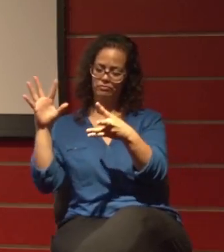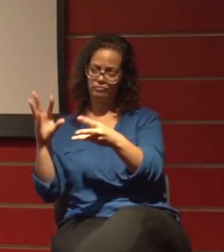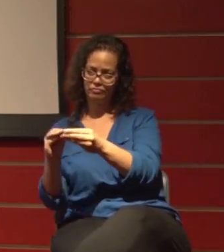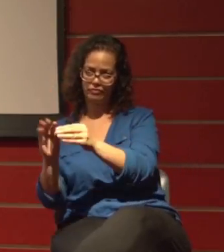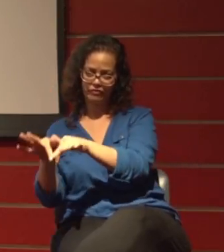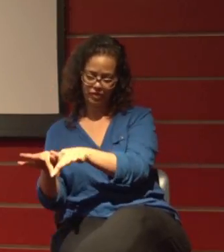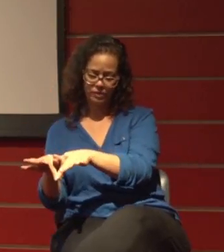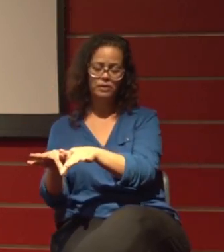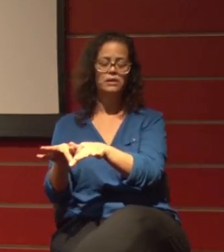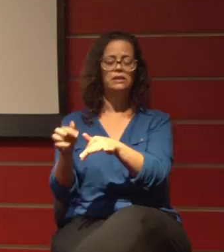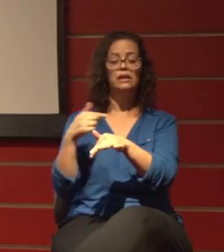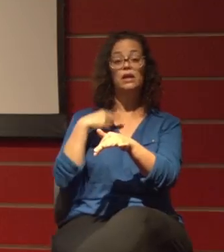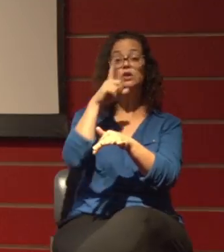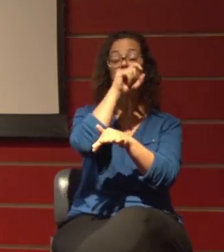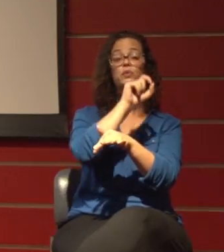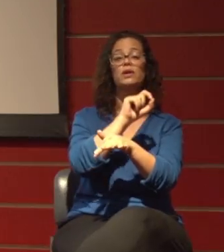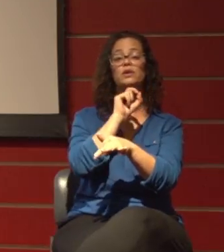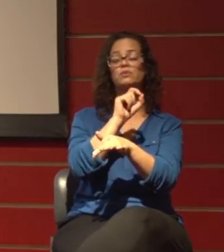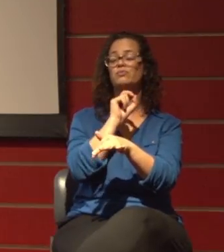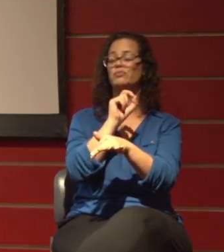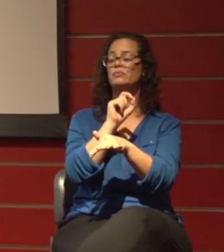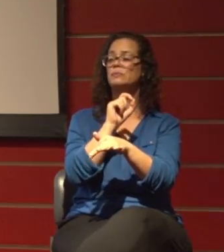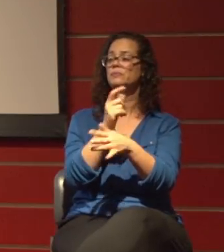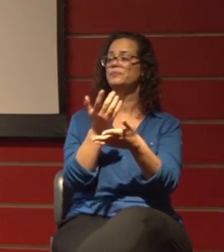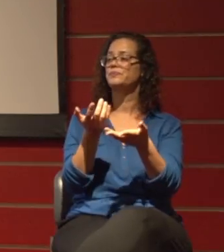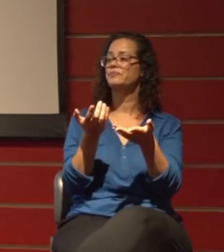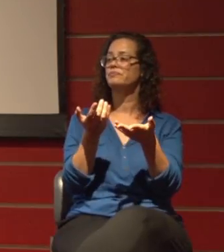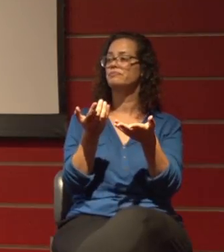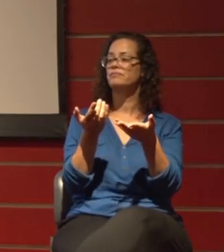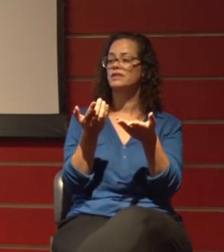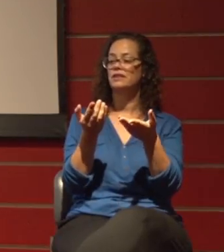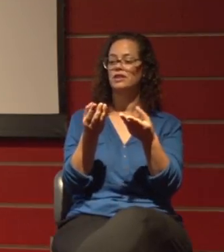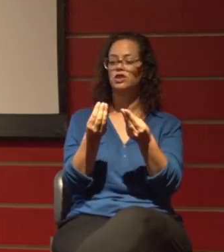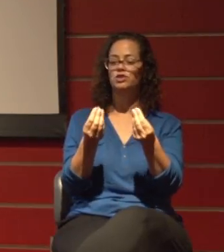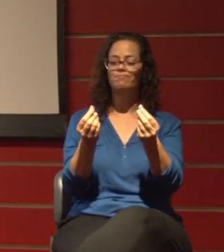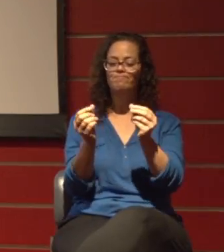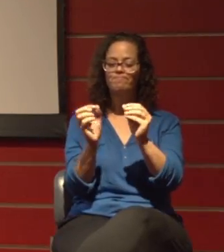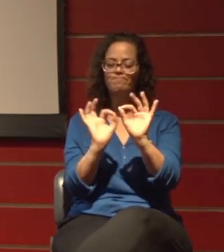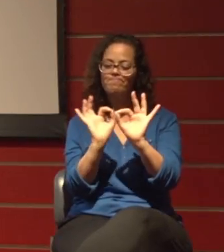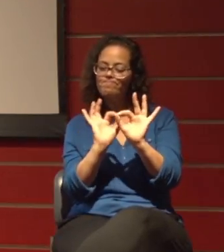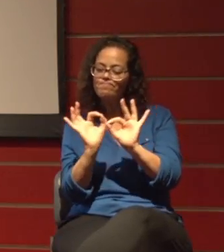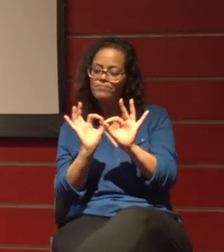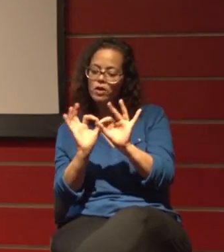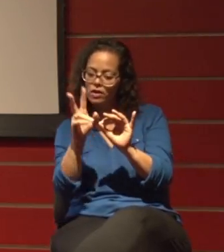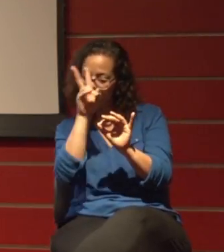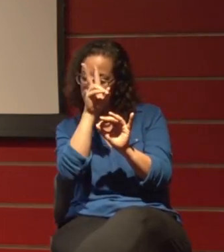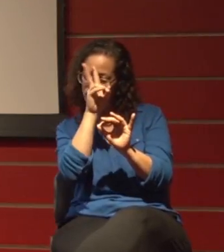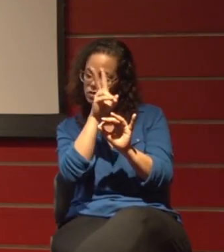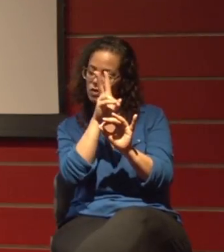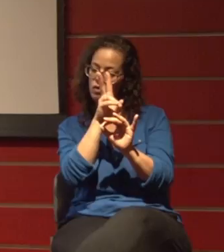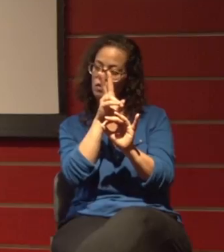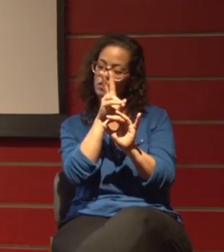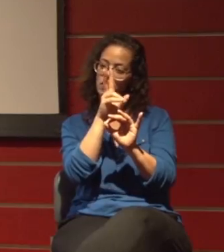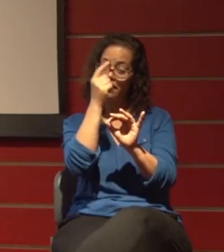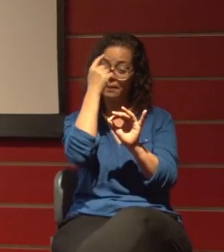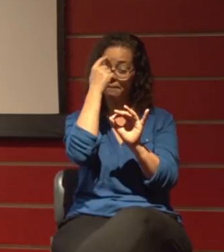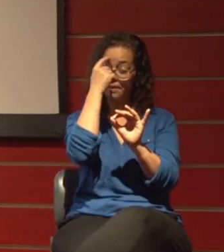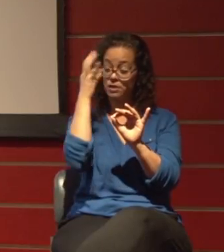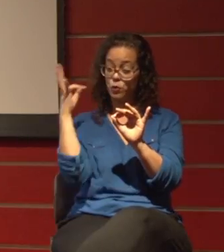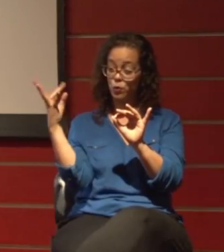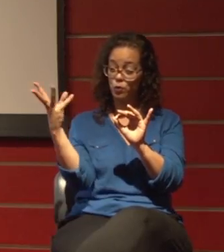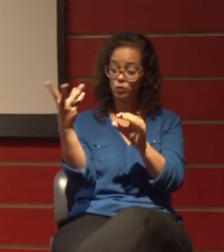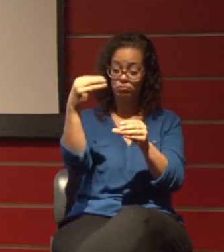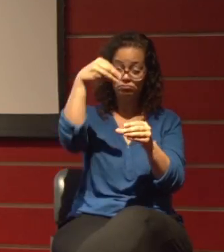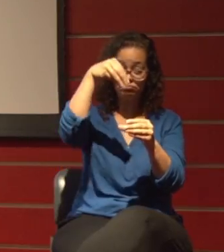Eu sempre tenho dificuldade de de temperar né a história eh trabalhando todos esses elementos